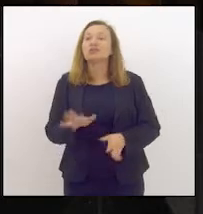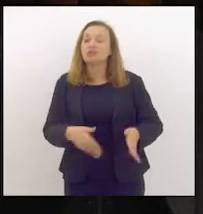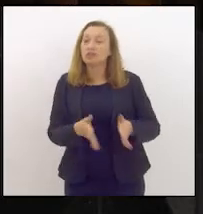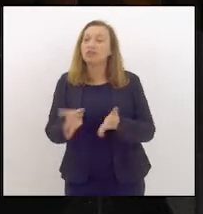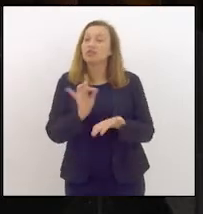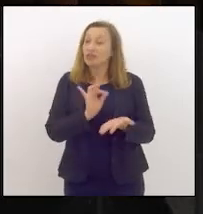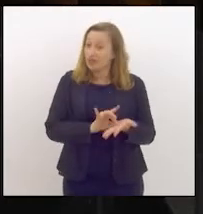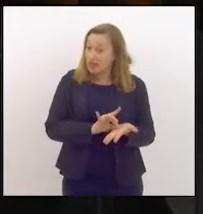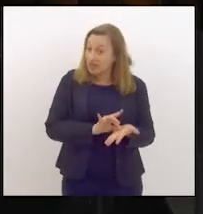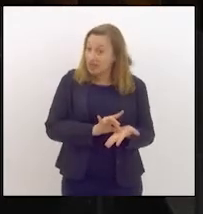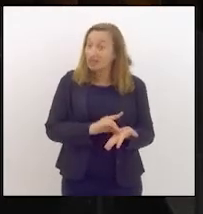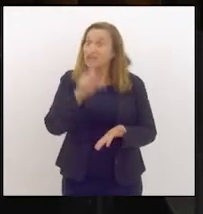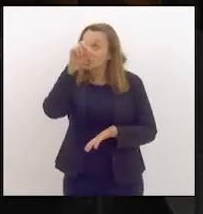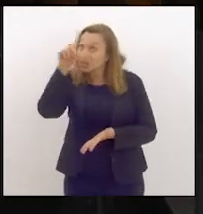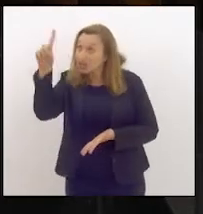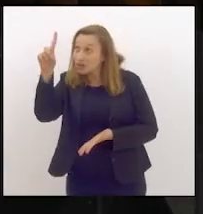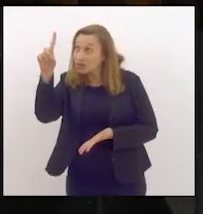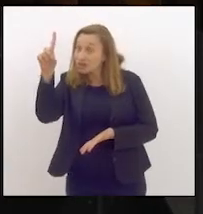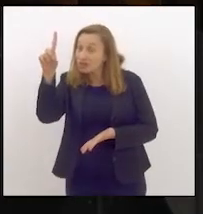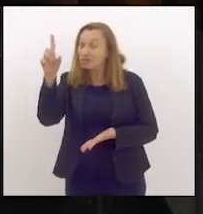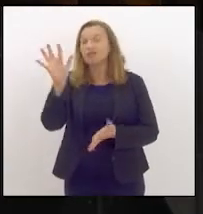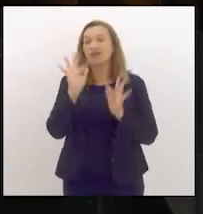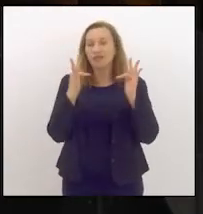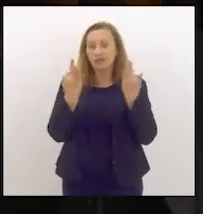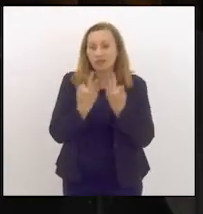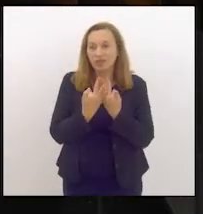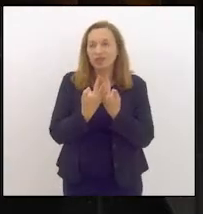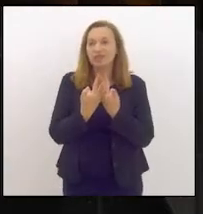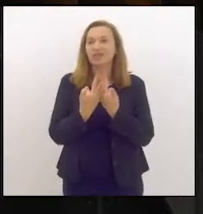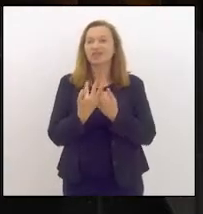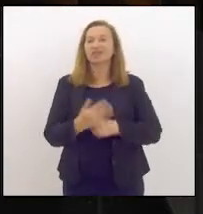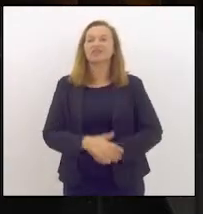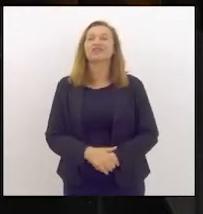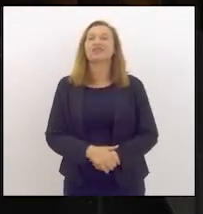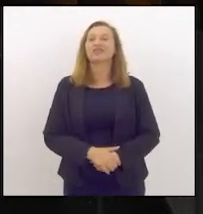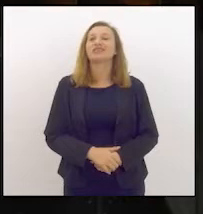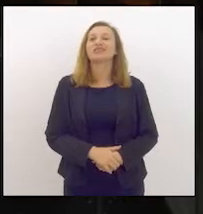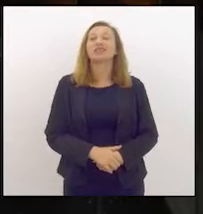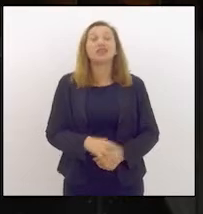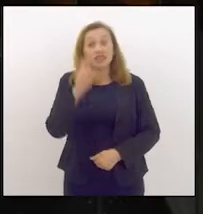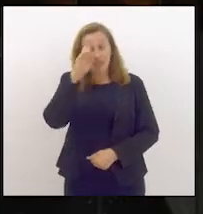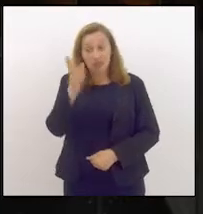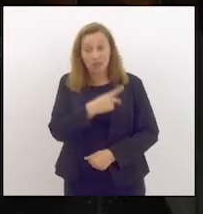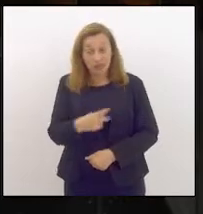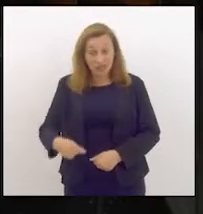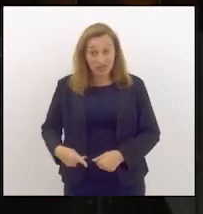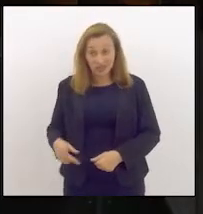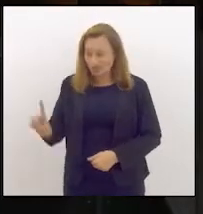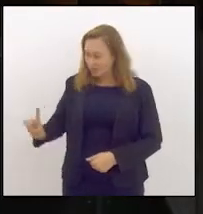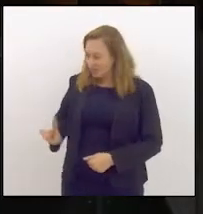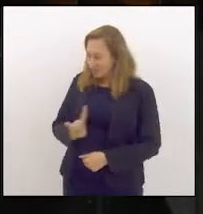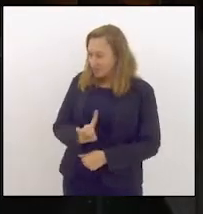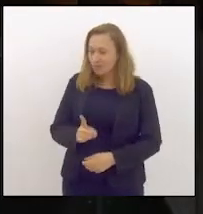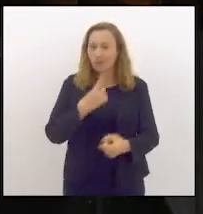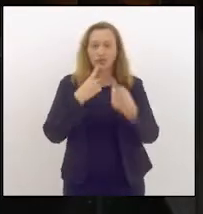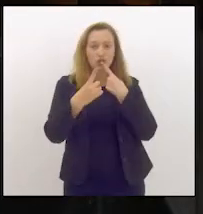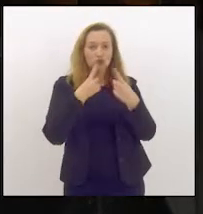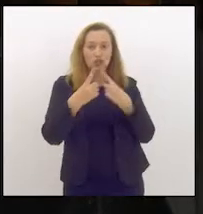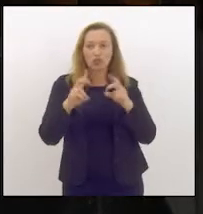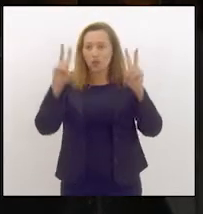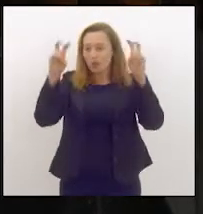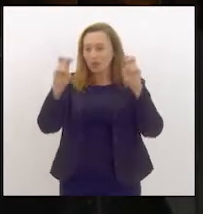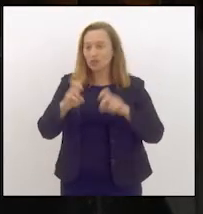verdade o caminho de Deus caminho da família Parabéns deputada Ana senhor presidente que me traz aqui para discutir essa matéria